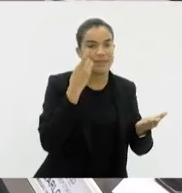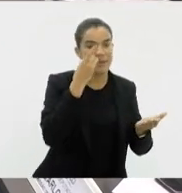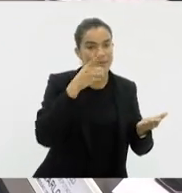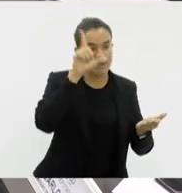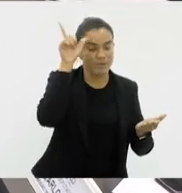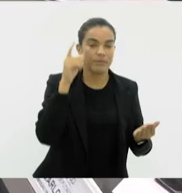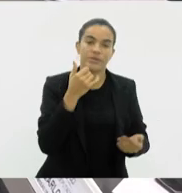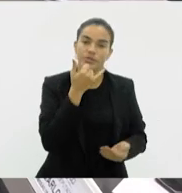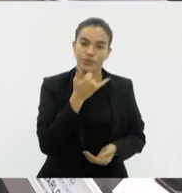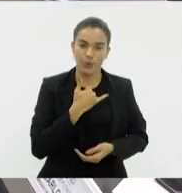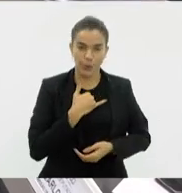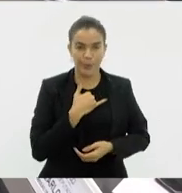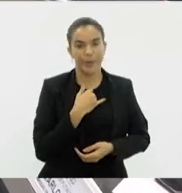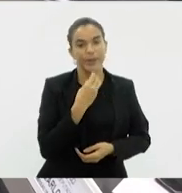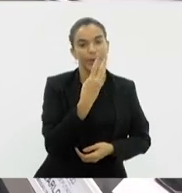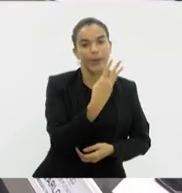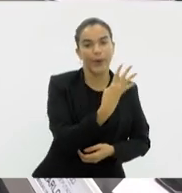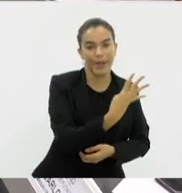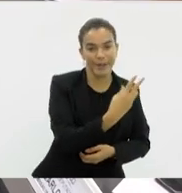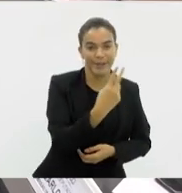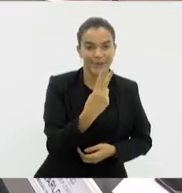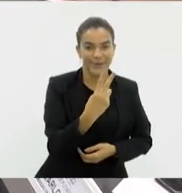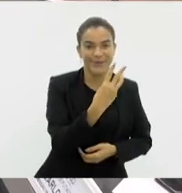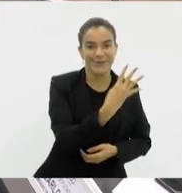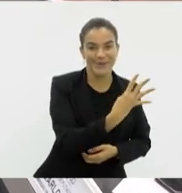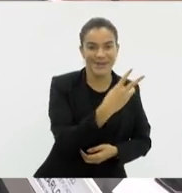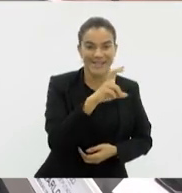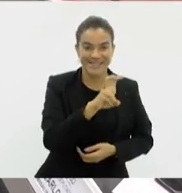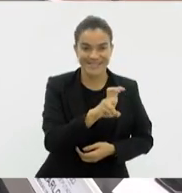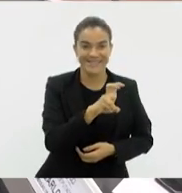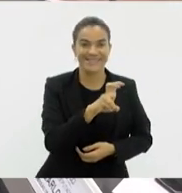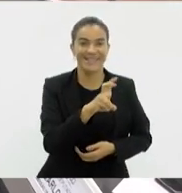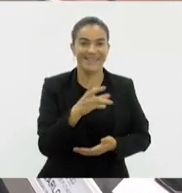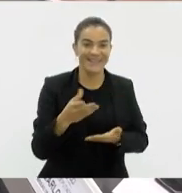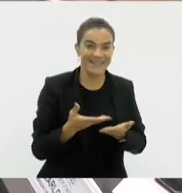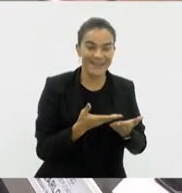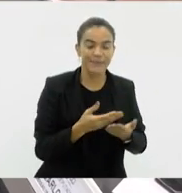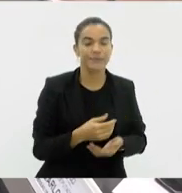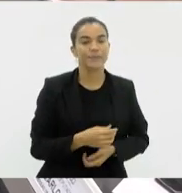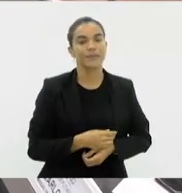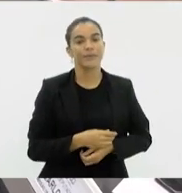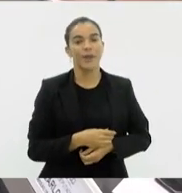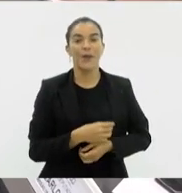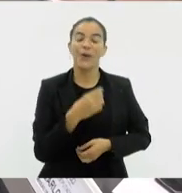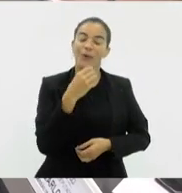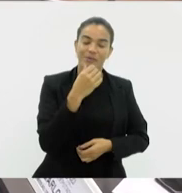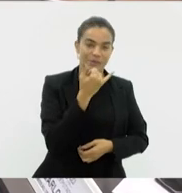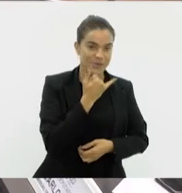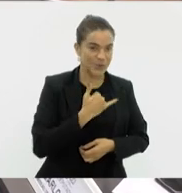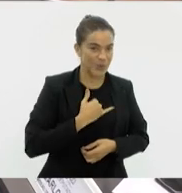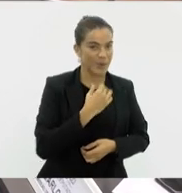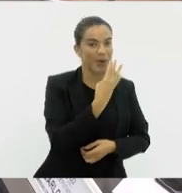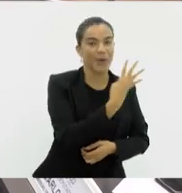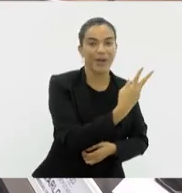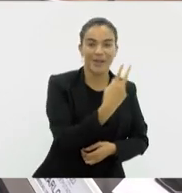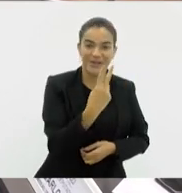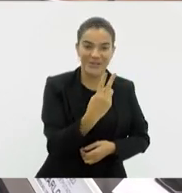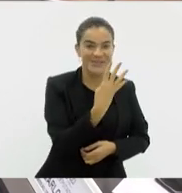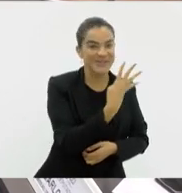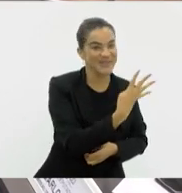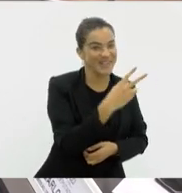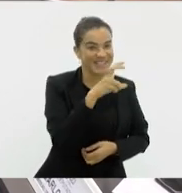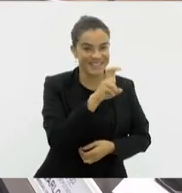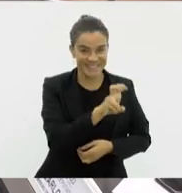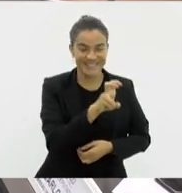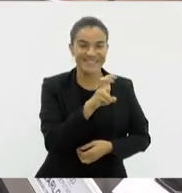Desculpa, 42 e o 45. 42. 42 e o 44. O 45 está fora do bloco. Então